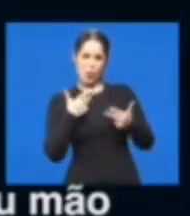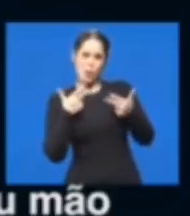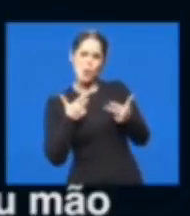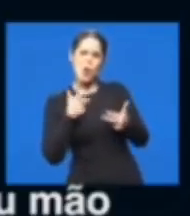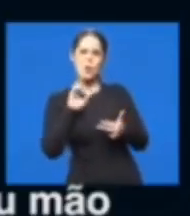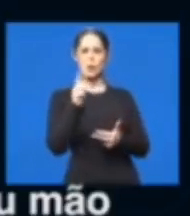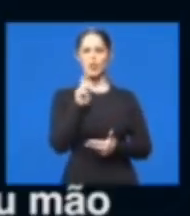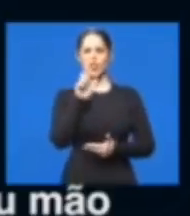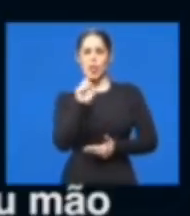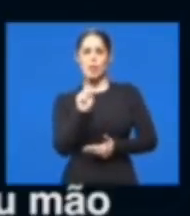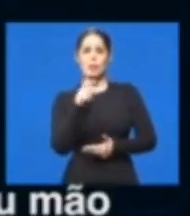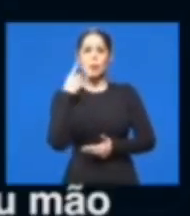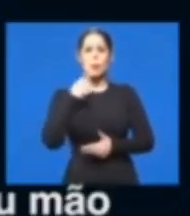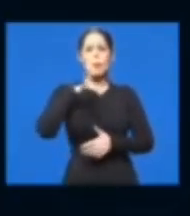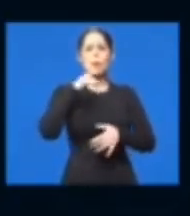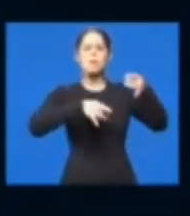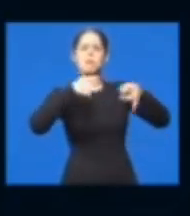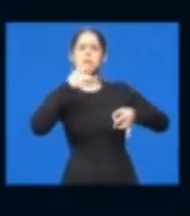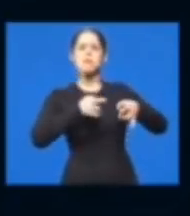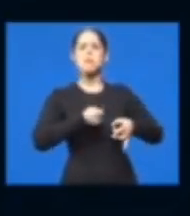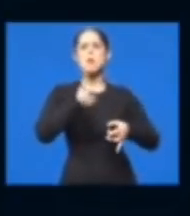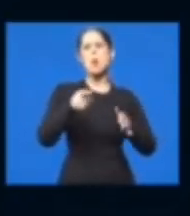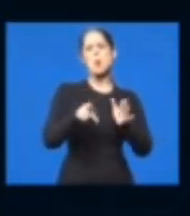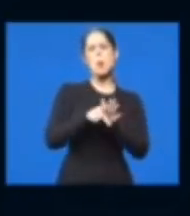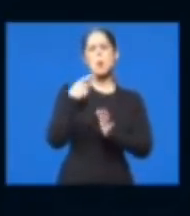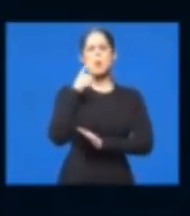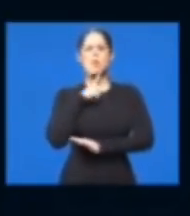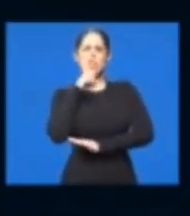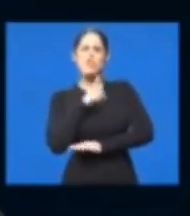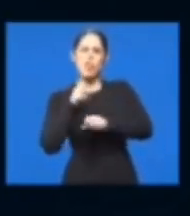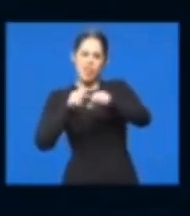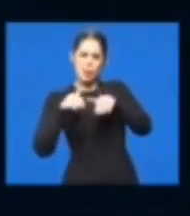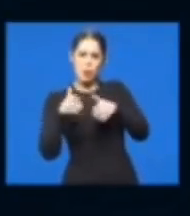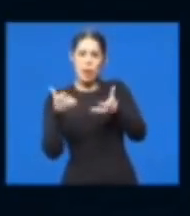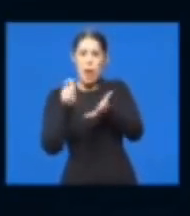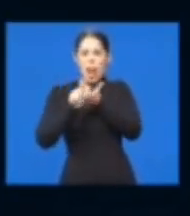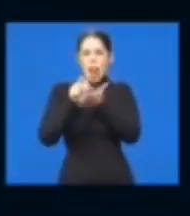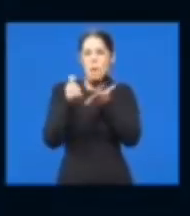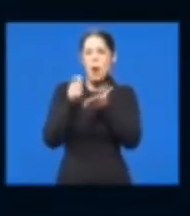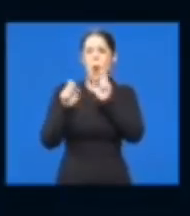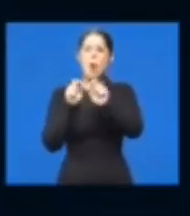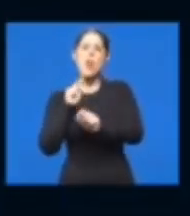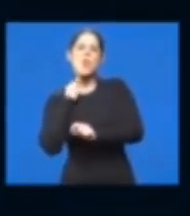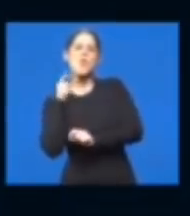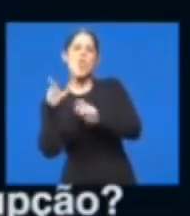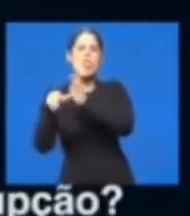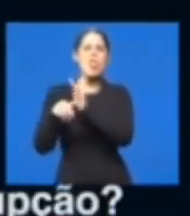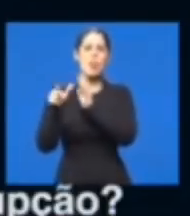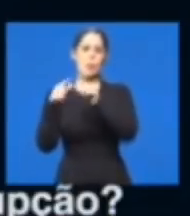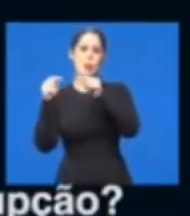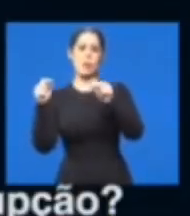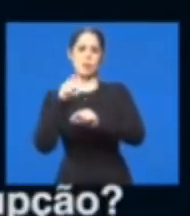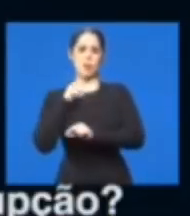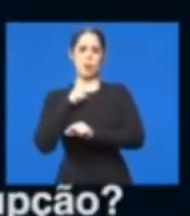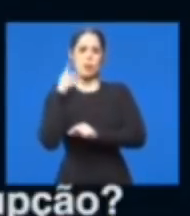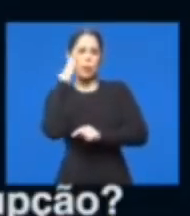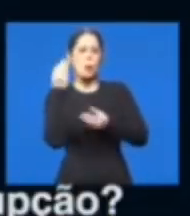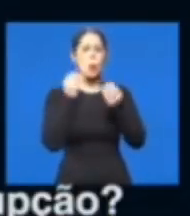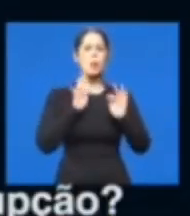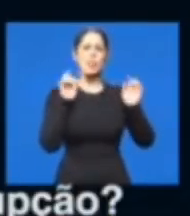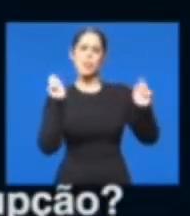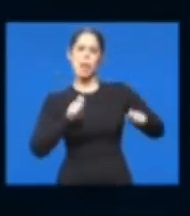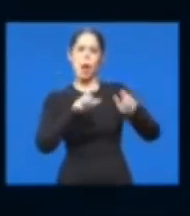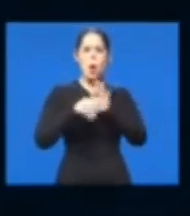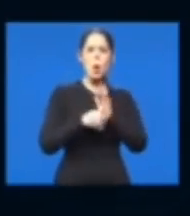Sou o Mano Chendes, o deputado que mais abriu mão de privilégios na história da Assembleia. Agora quero limpar a falcatrua de Brasília. Sabe como a tecnologia pode acabar